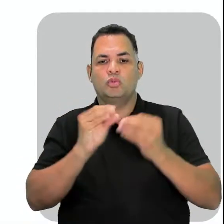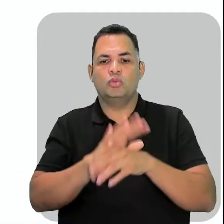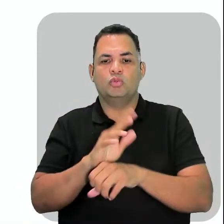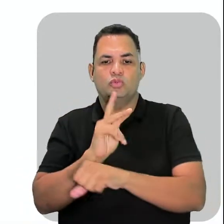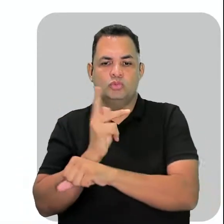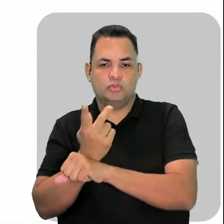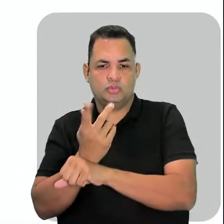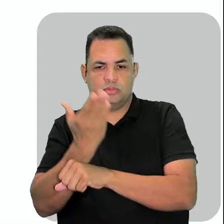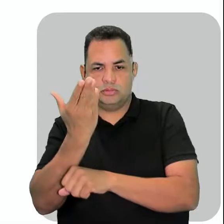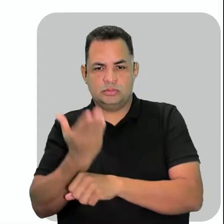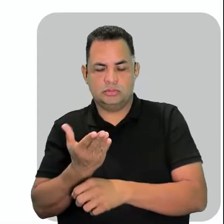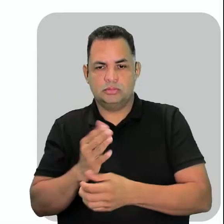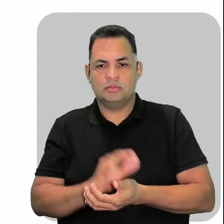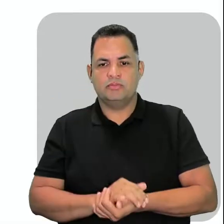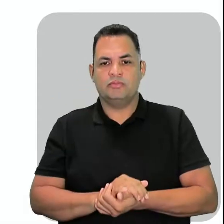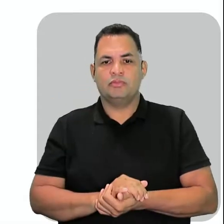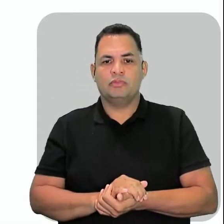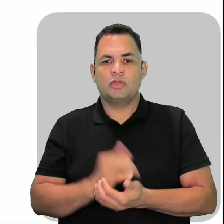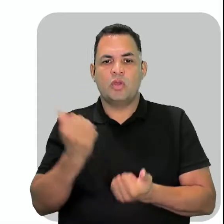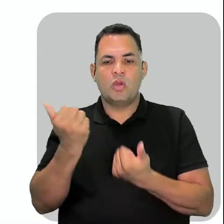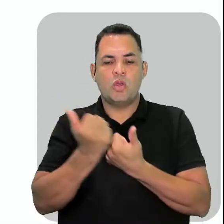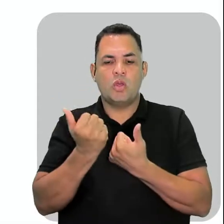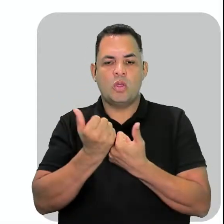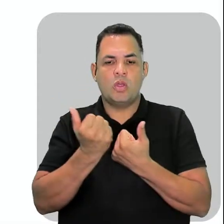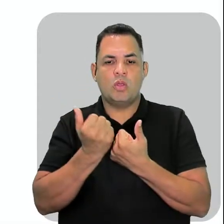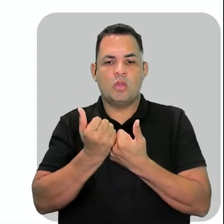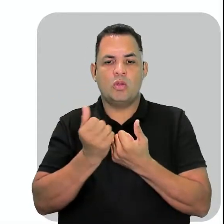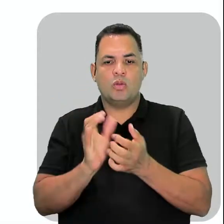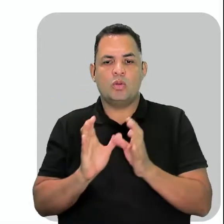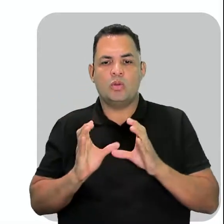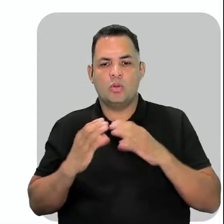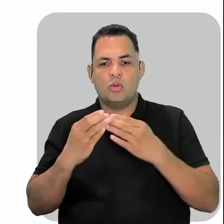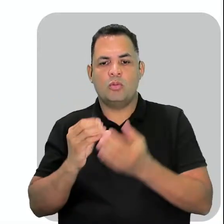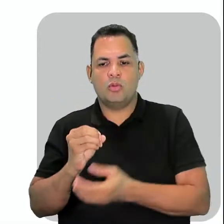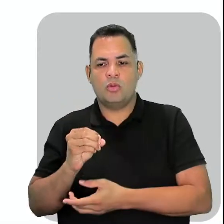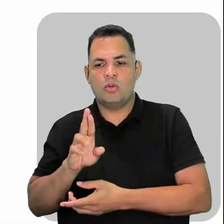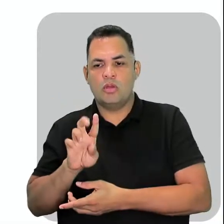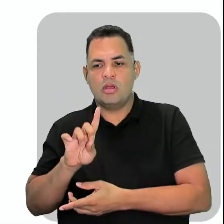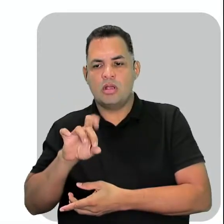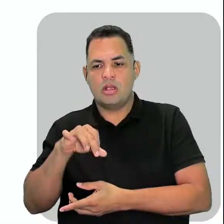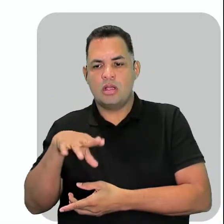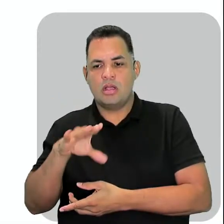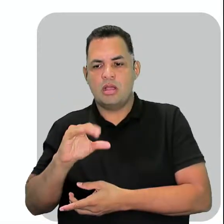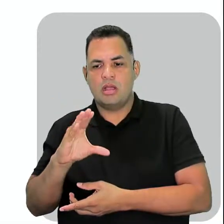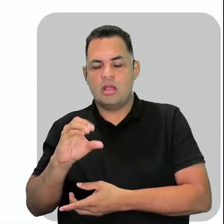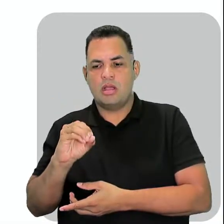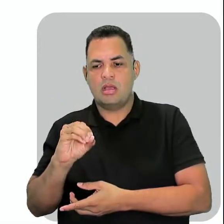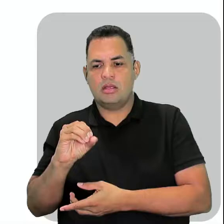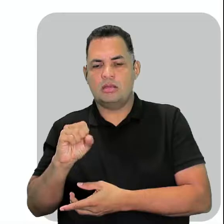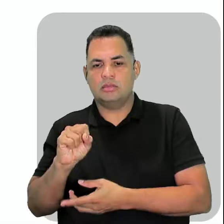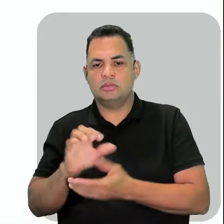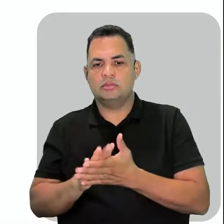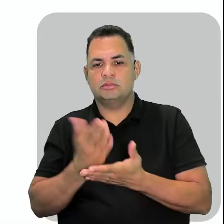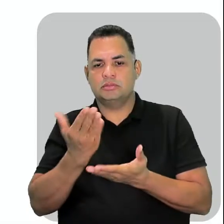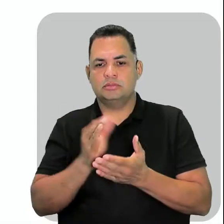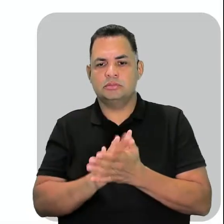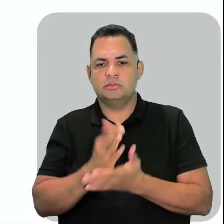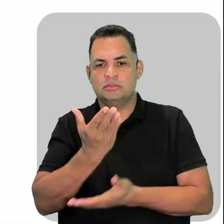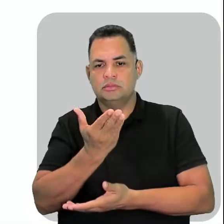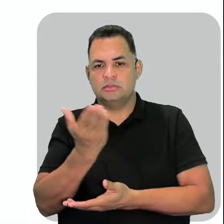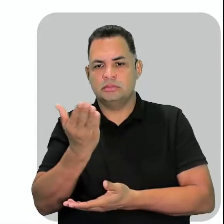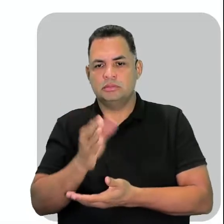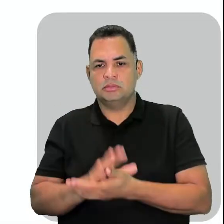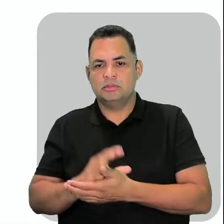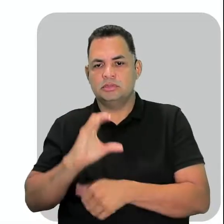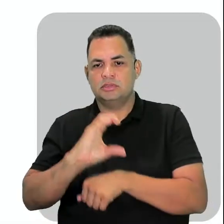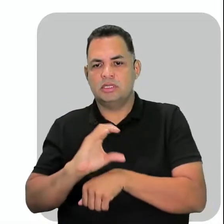hidrogênios aqui da nossa amina foram substituídos por grupos orgânicos. Ó, os grupos orgânicos são esses carinhas aqui,